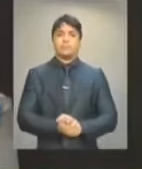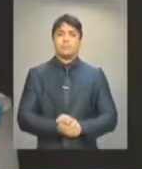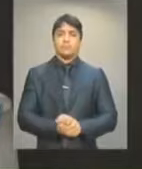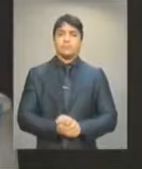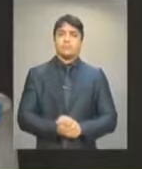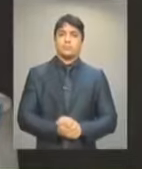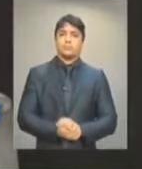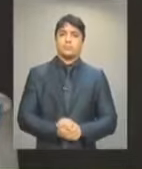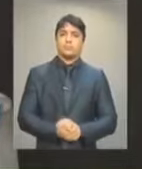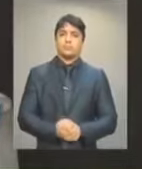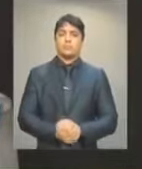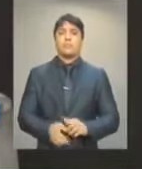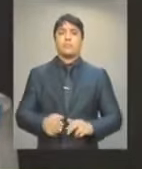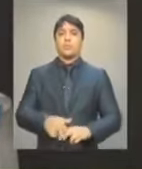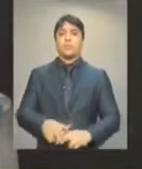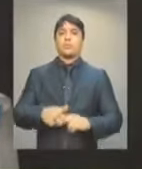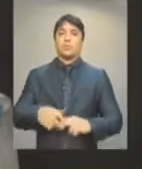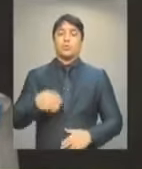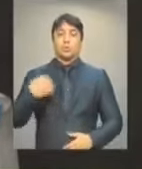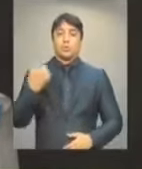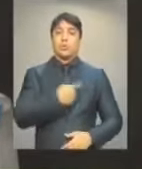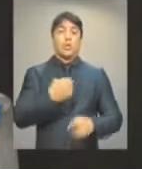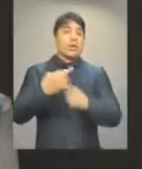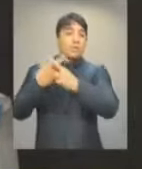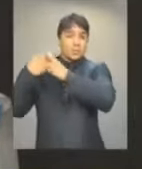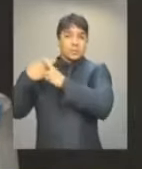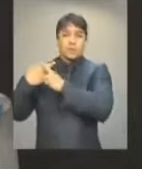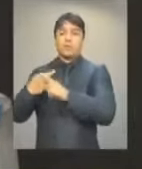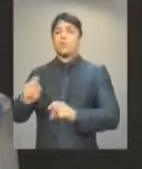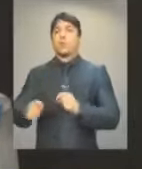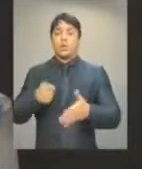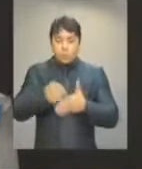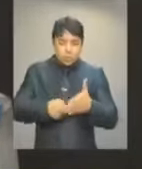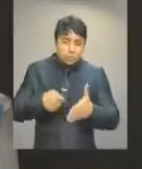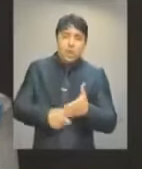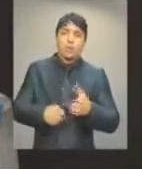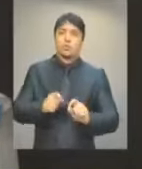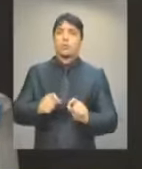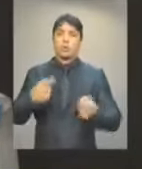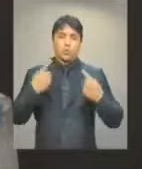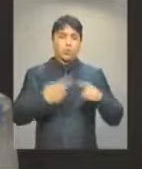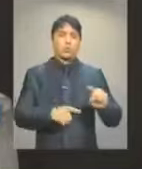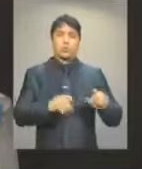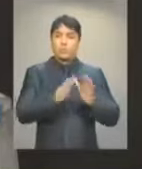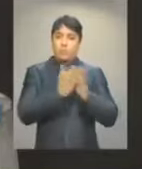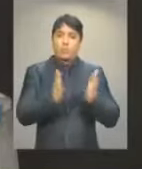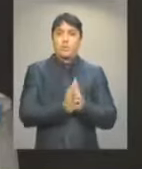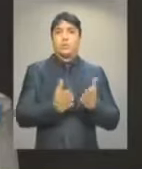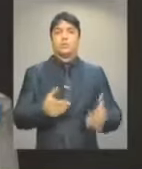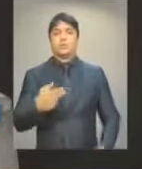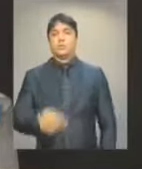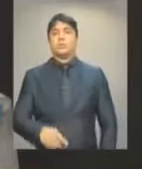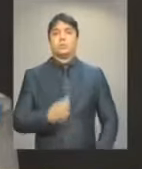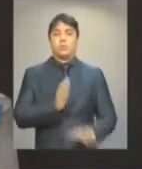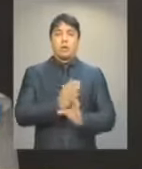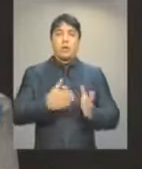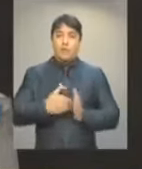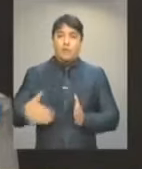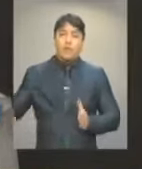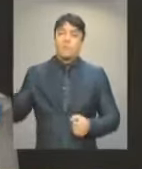mais indigna. Por isso é nossa tarefa lutar para combater a miséria, a desigualdade e a fome, porque a fome